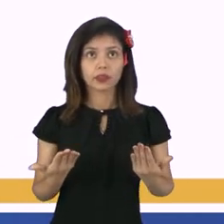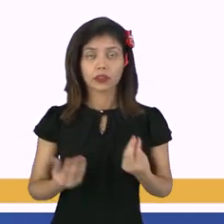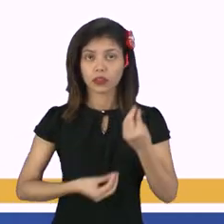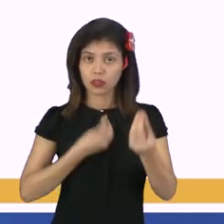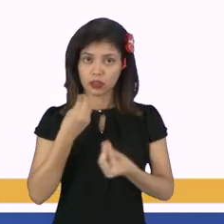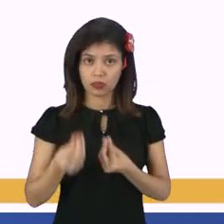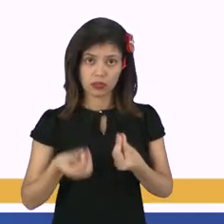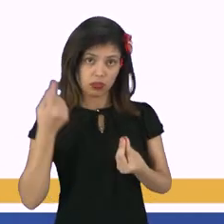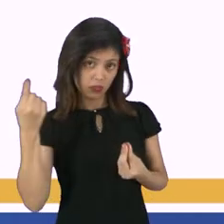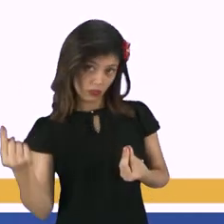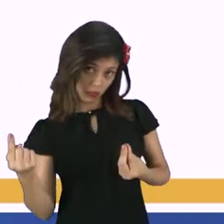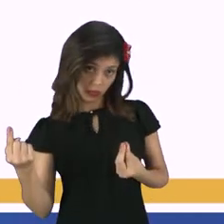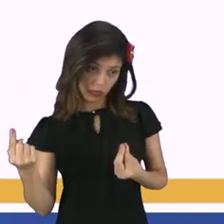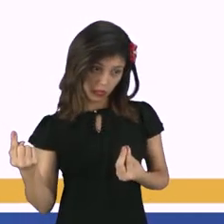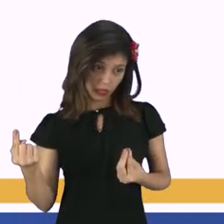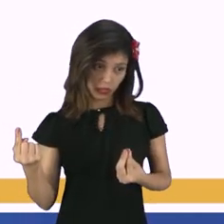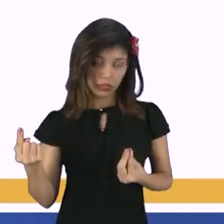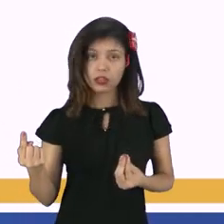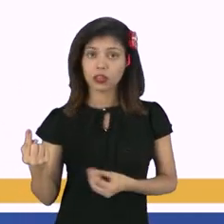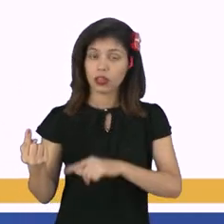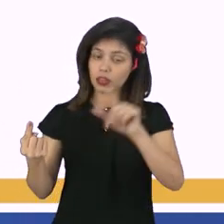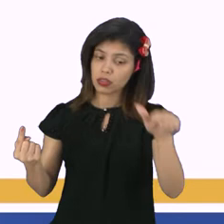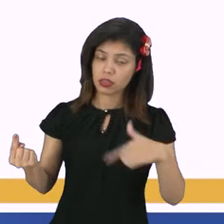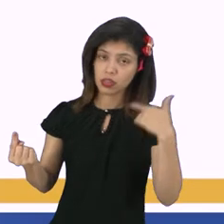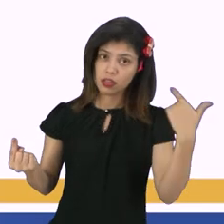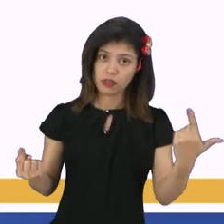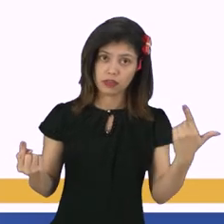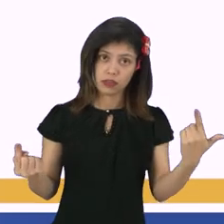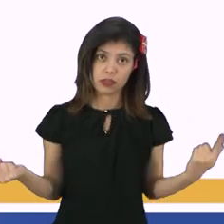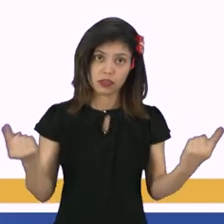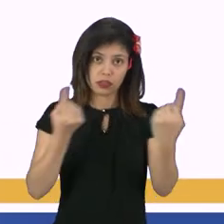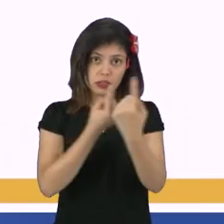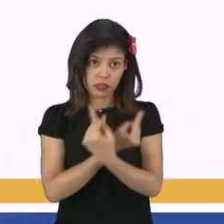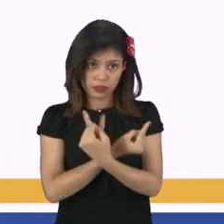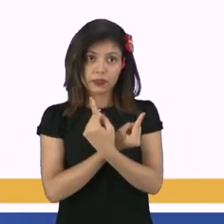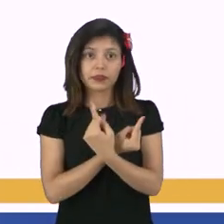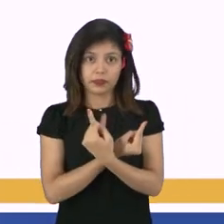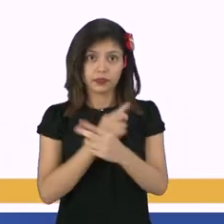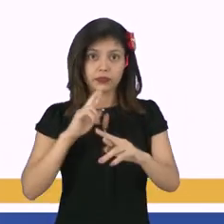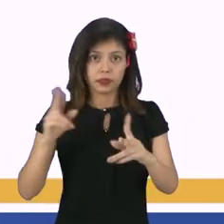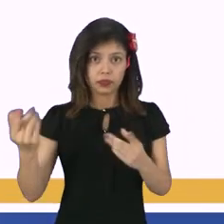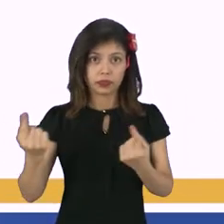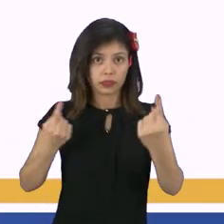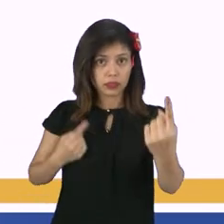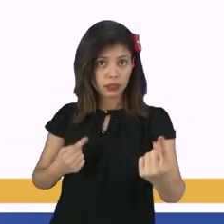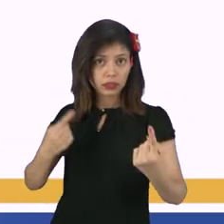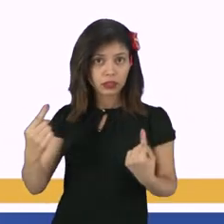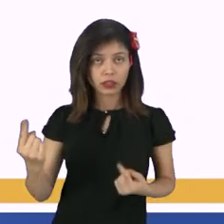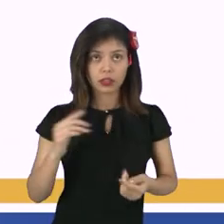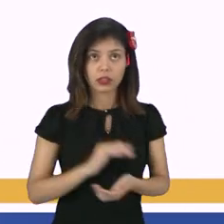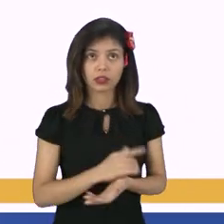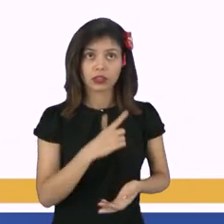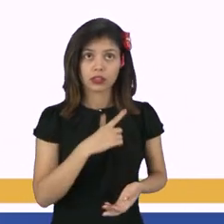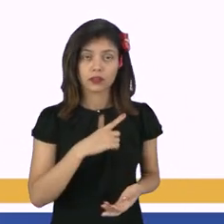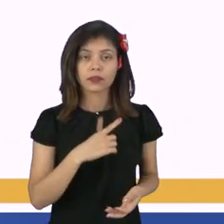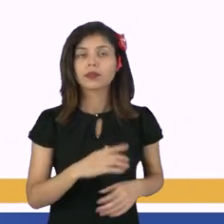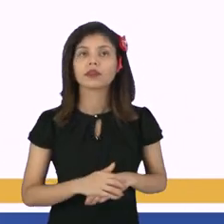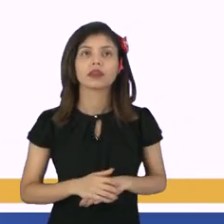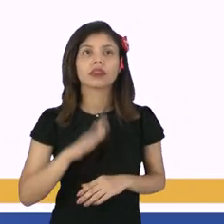é como se uma fosse é obtido a partir da outra através de uma de uma de um deslocamento né